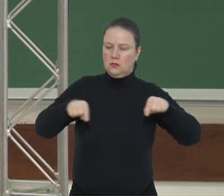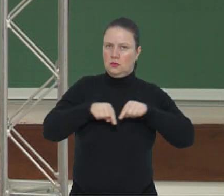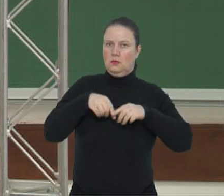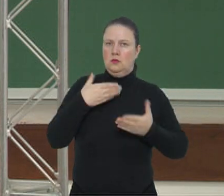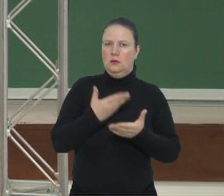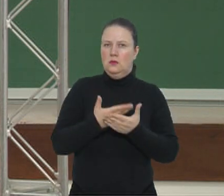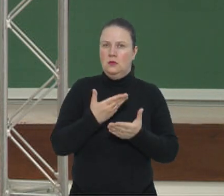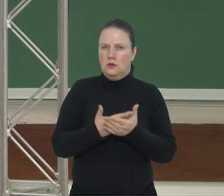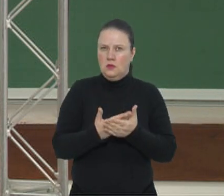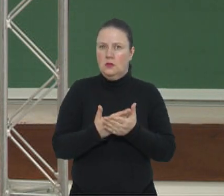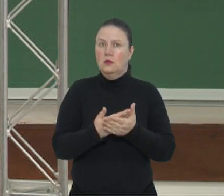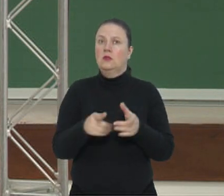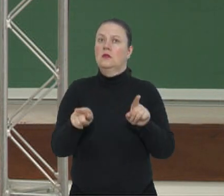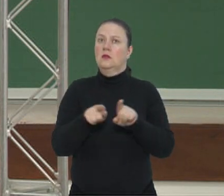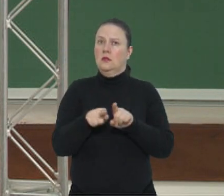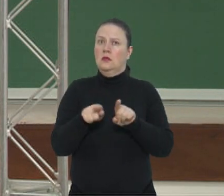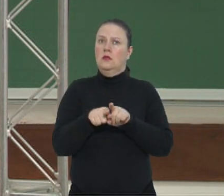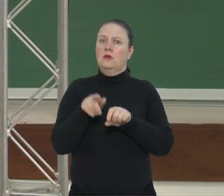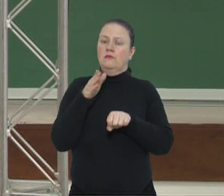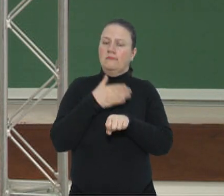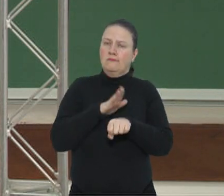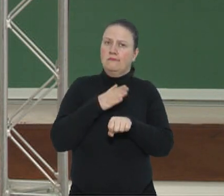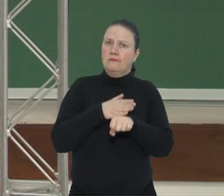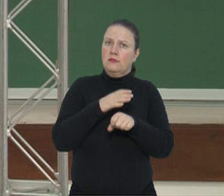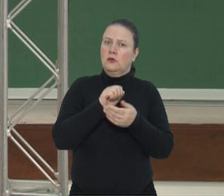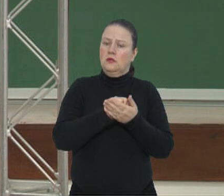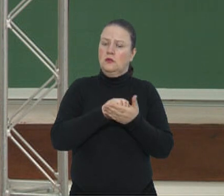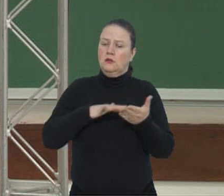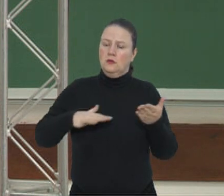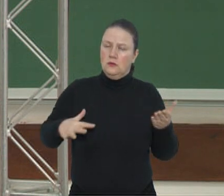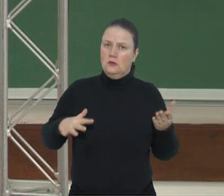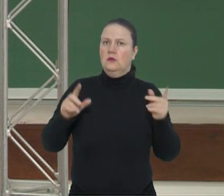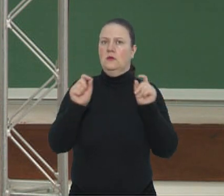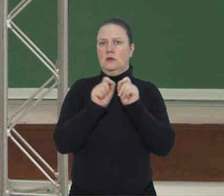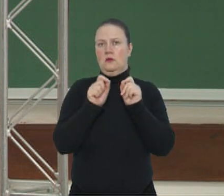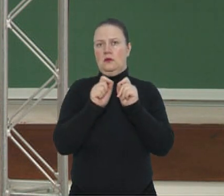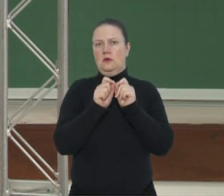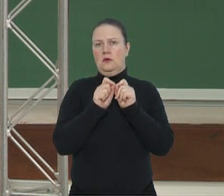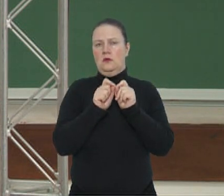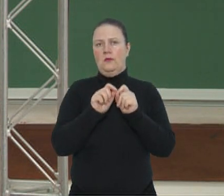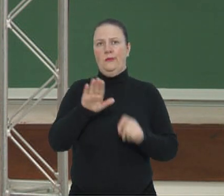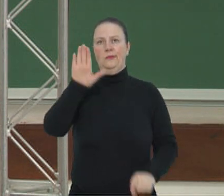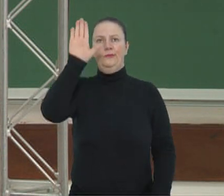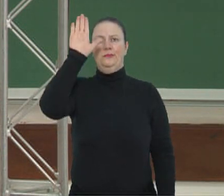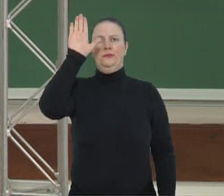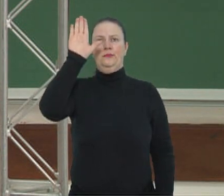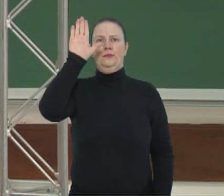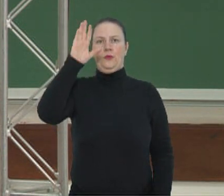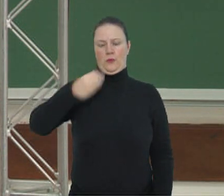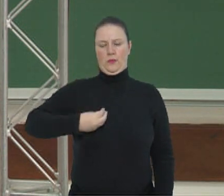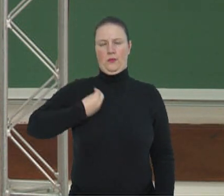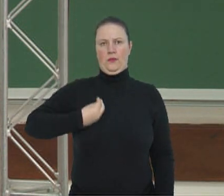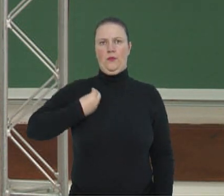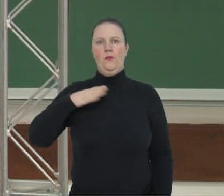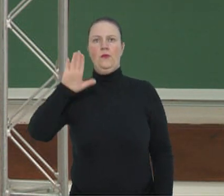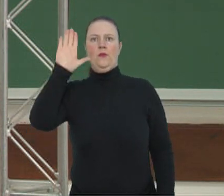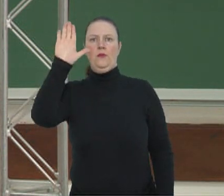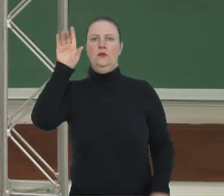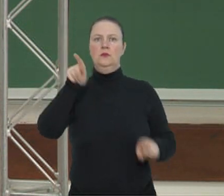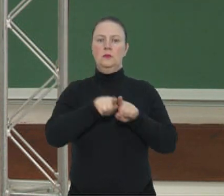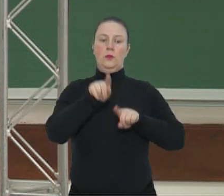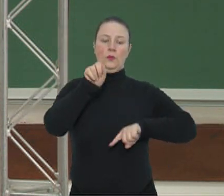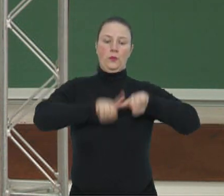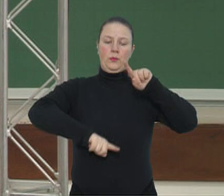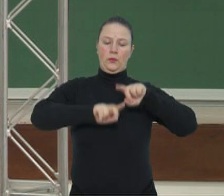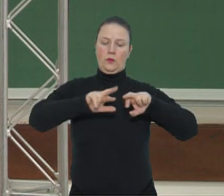Classroom, realizem as atividades, realizem a chamada, tá? O material que está sendo proposto, elaborado